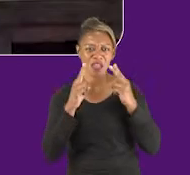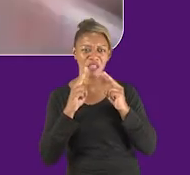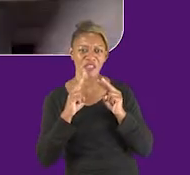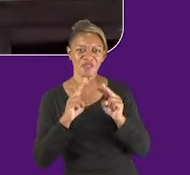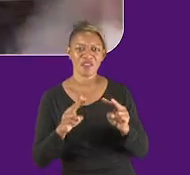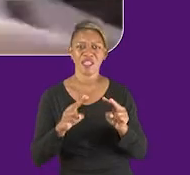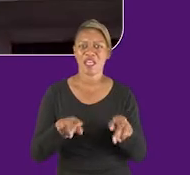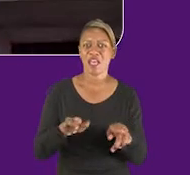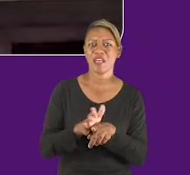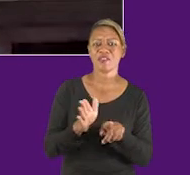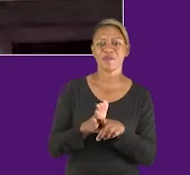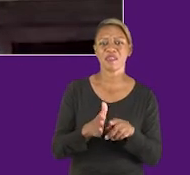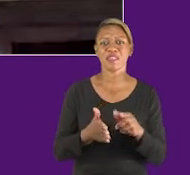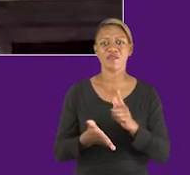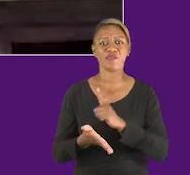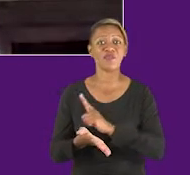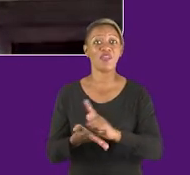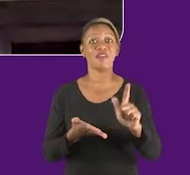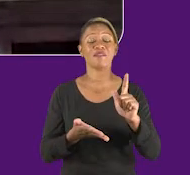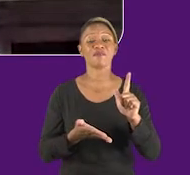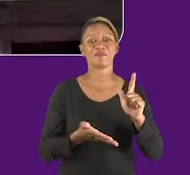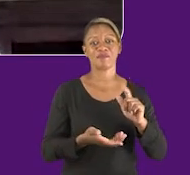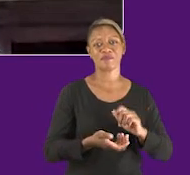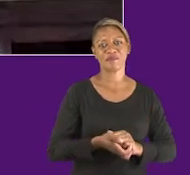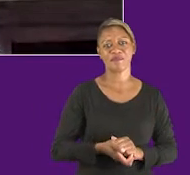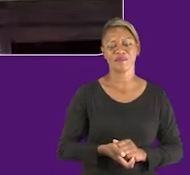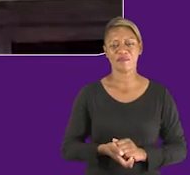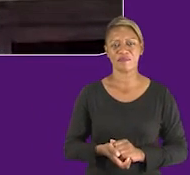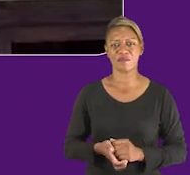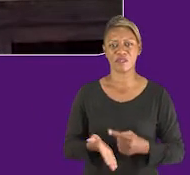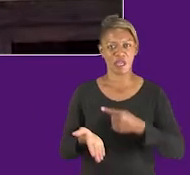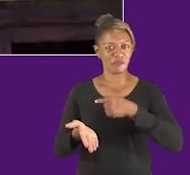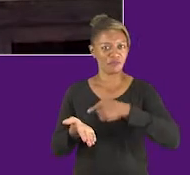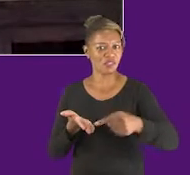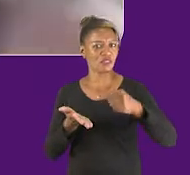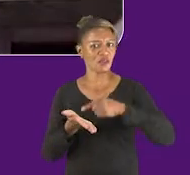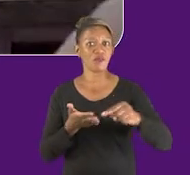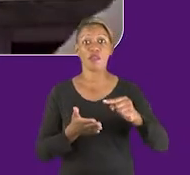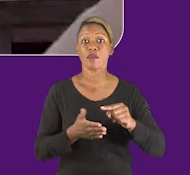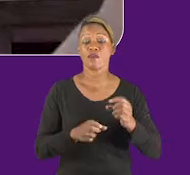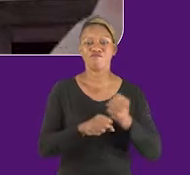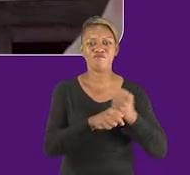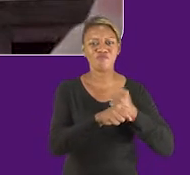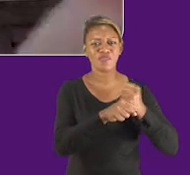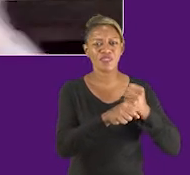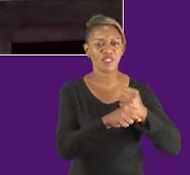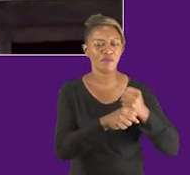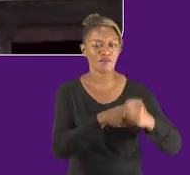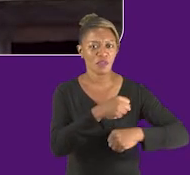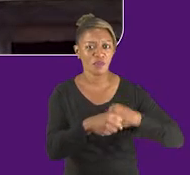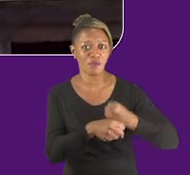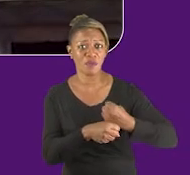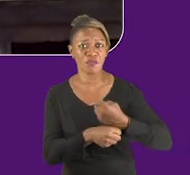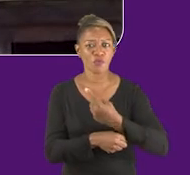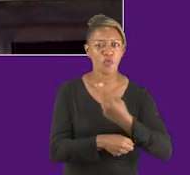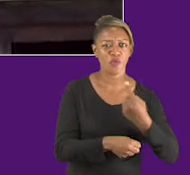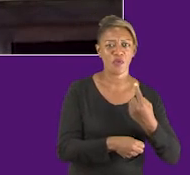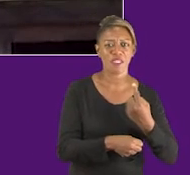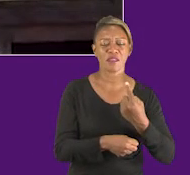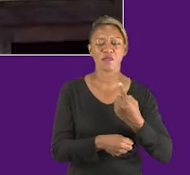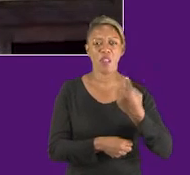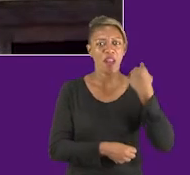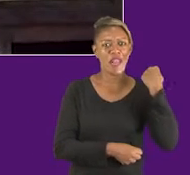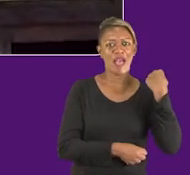design para você ter uma ideia o que o AJ nos habilitou ao longo do tempo somente no último ano né sem um aumento